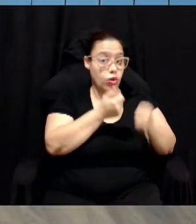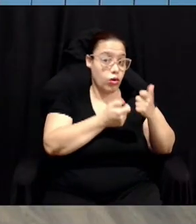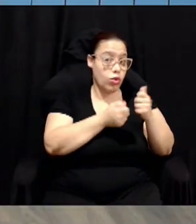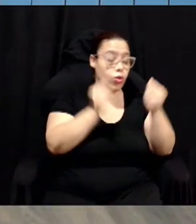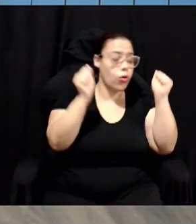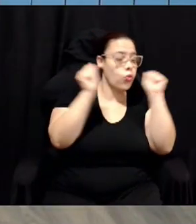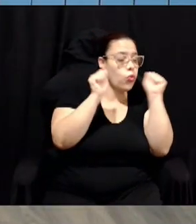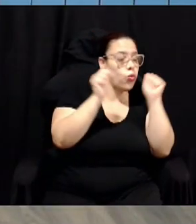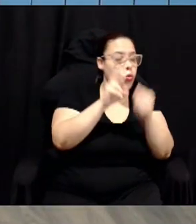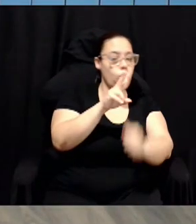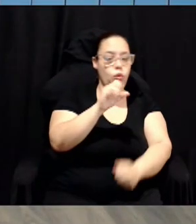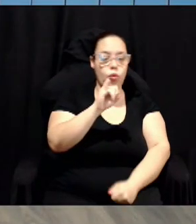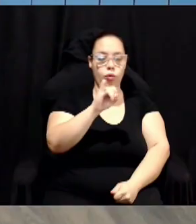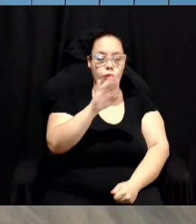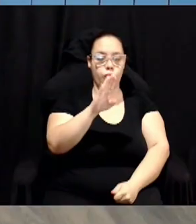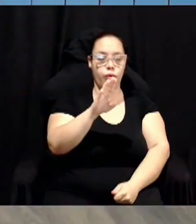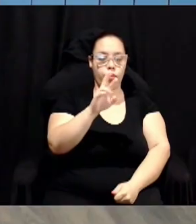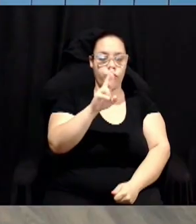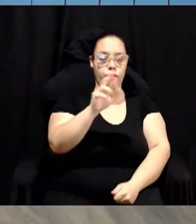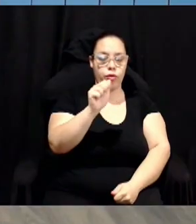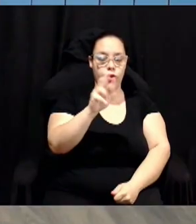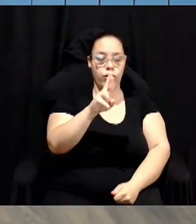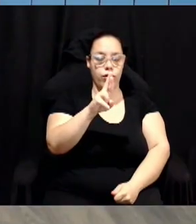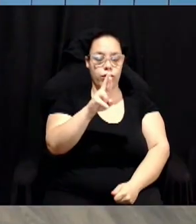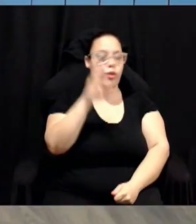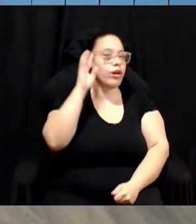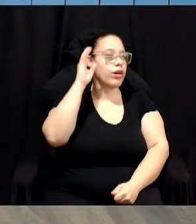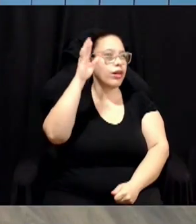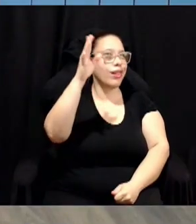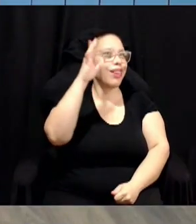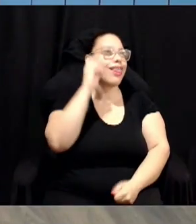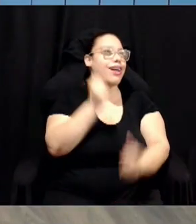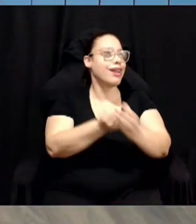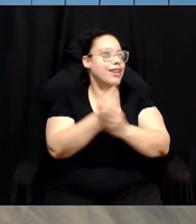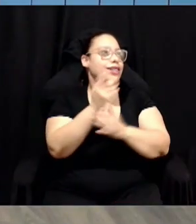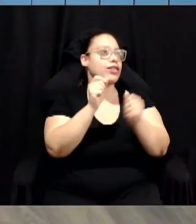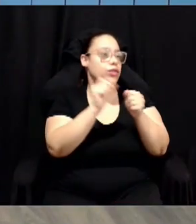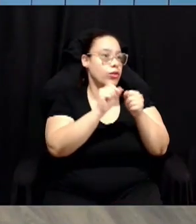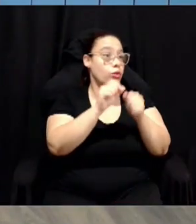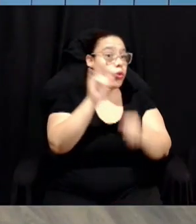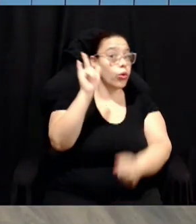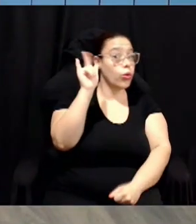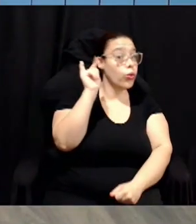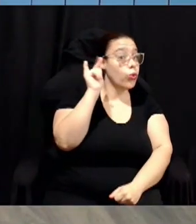que surgiu essa ideia, essa iniciativa, né, de fazer esse perfil no Instagram.